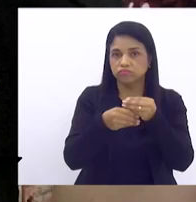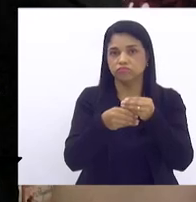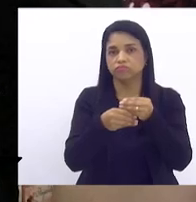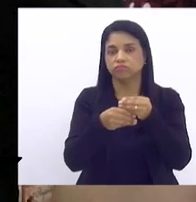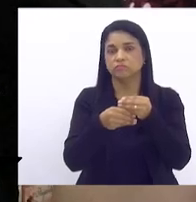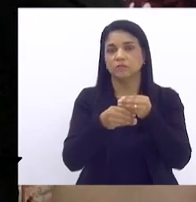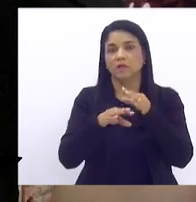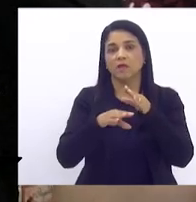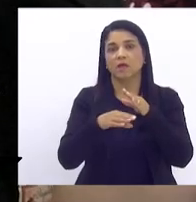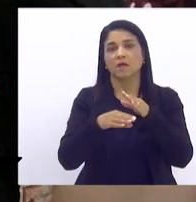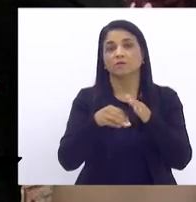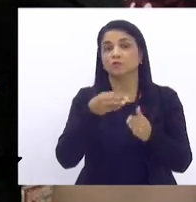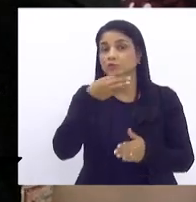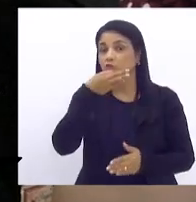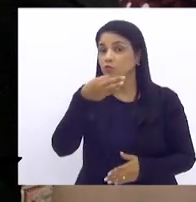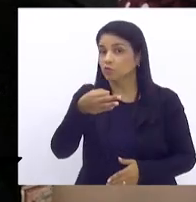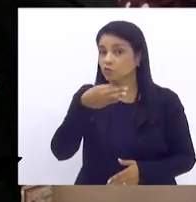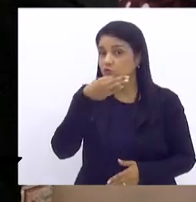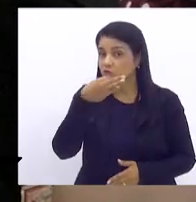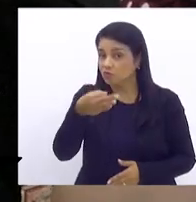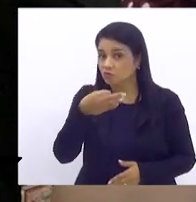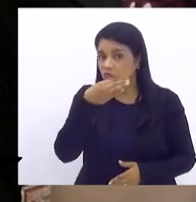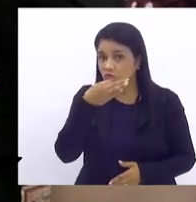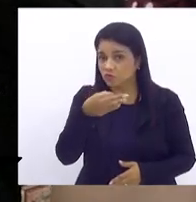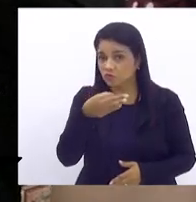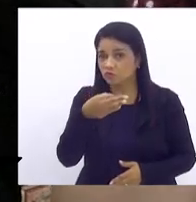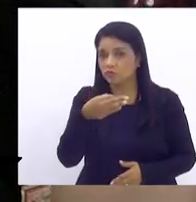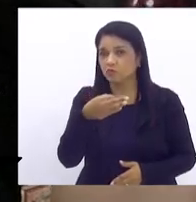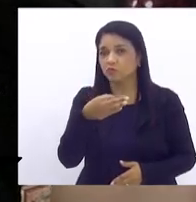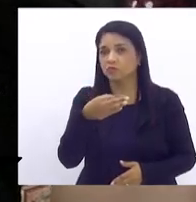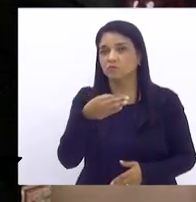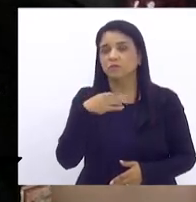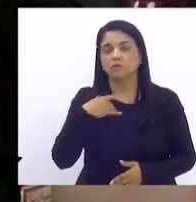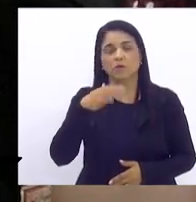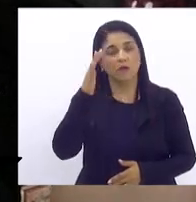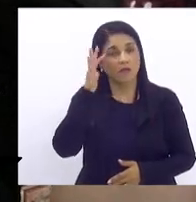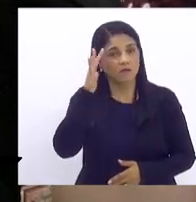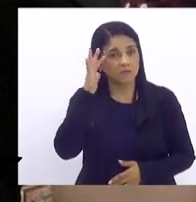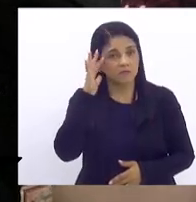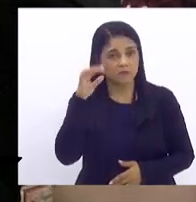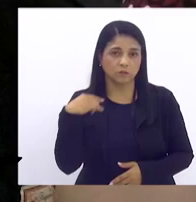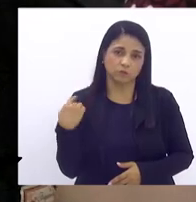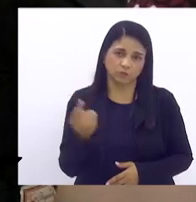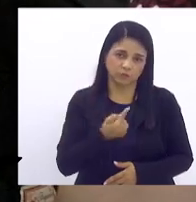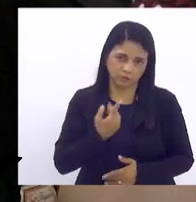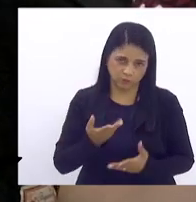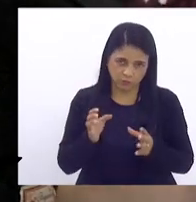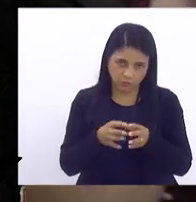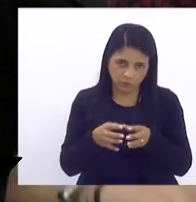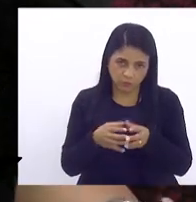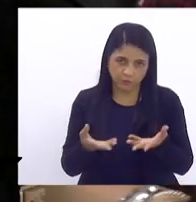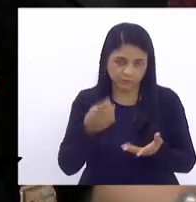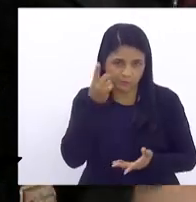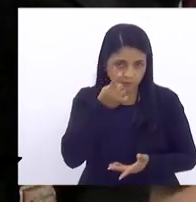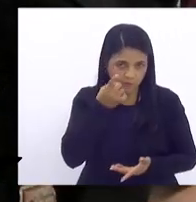as emendas sugeriram. Então, é só aqui para reflexão nossa. Se a gente já não... É